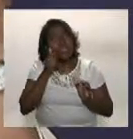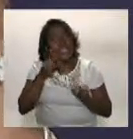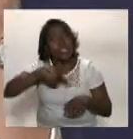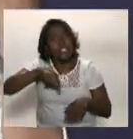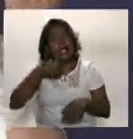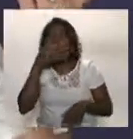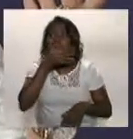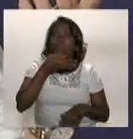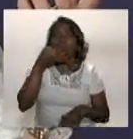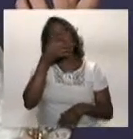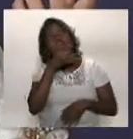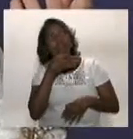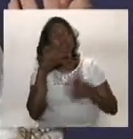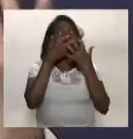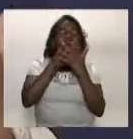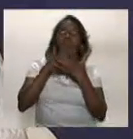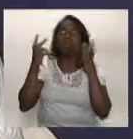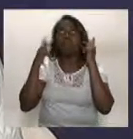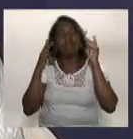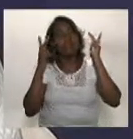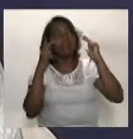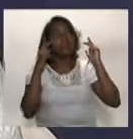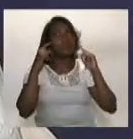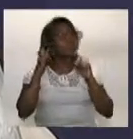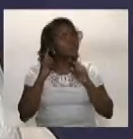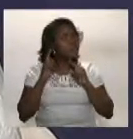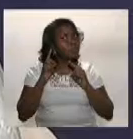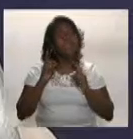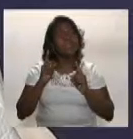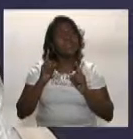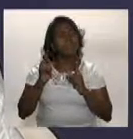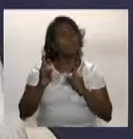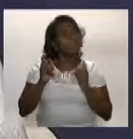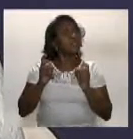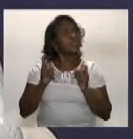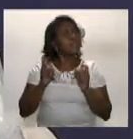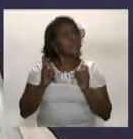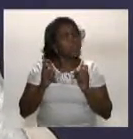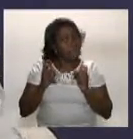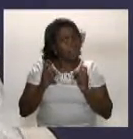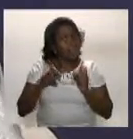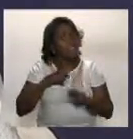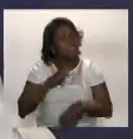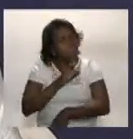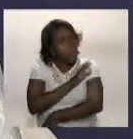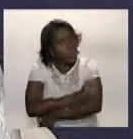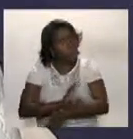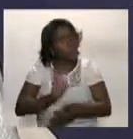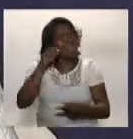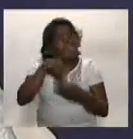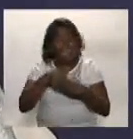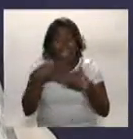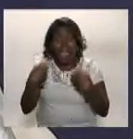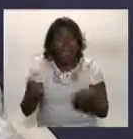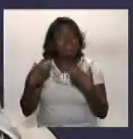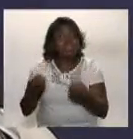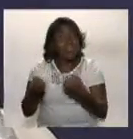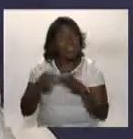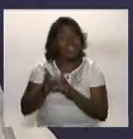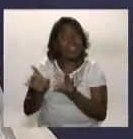muito real, é só a gente pensar nas frases que a gente diz aí, né? Na música, que todo dia a gente ouve,